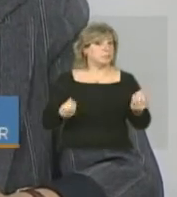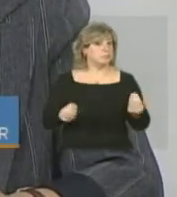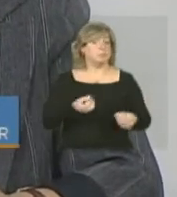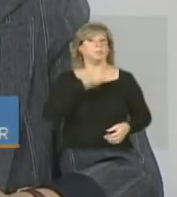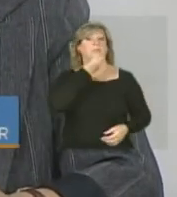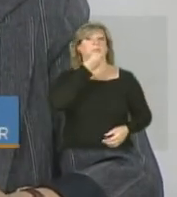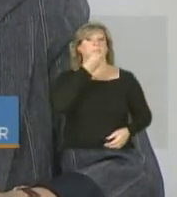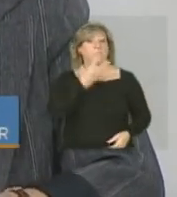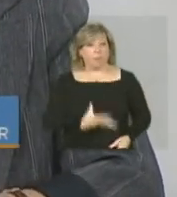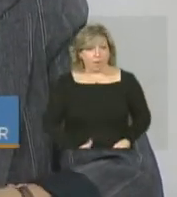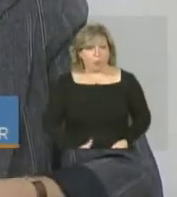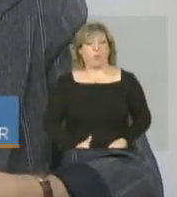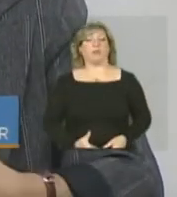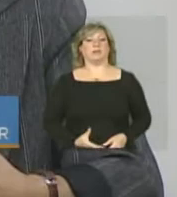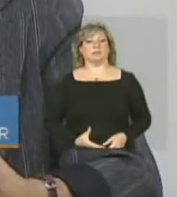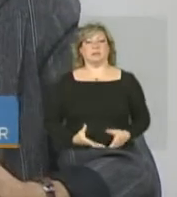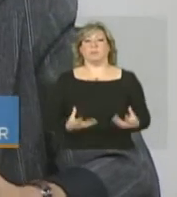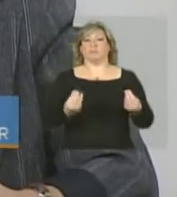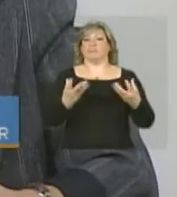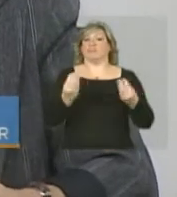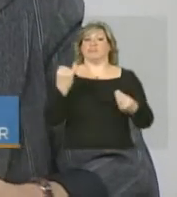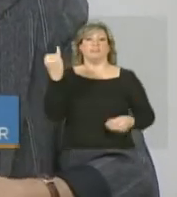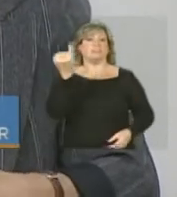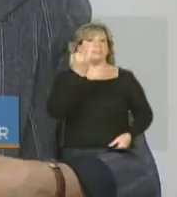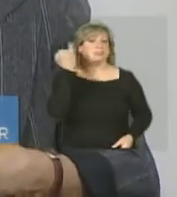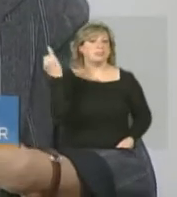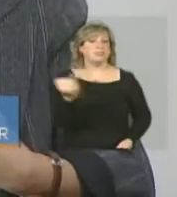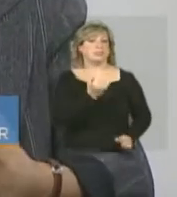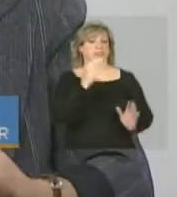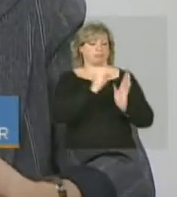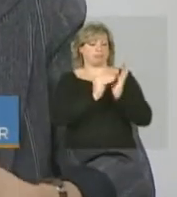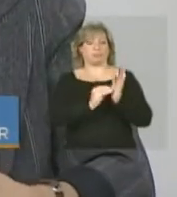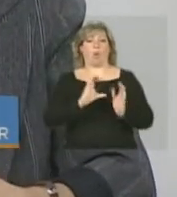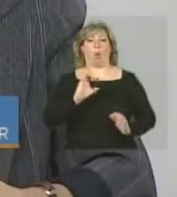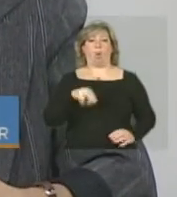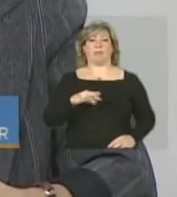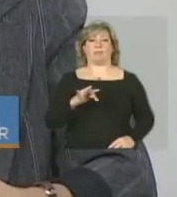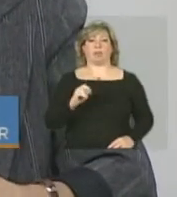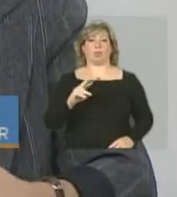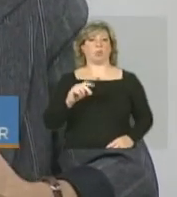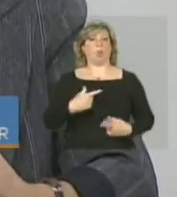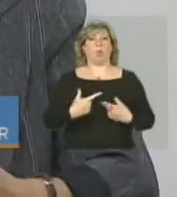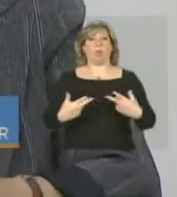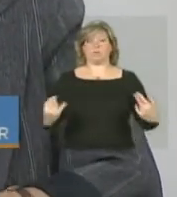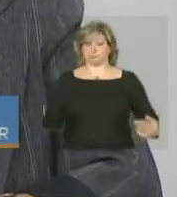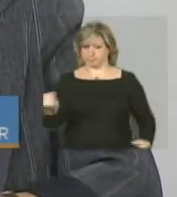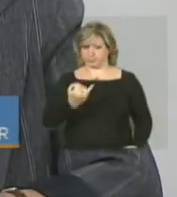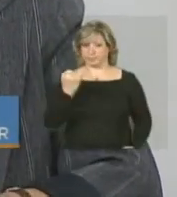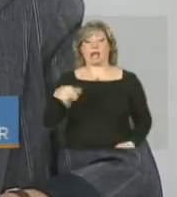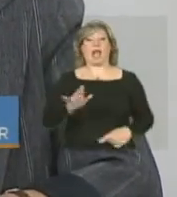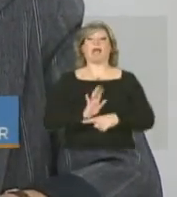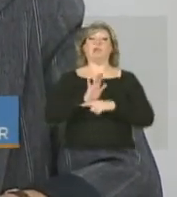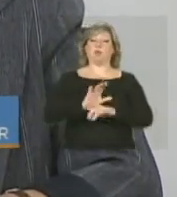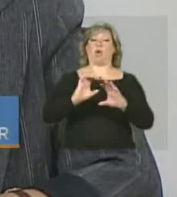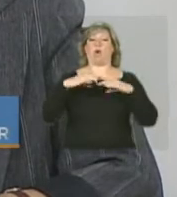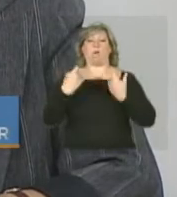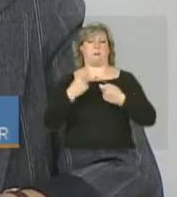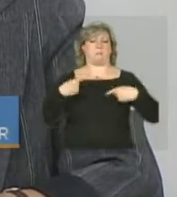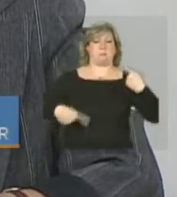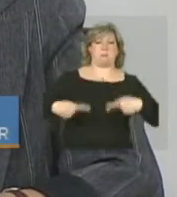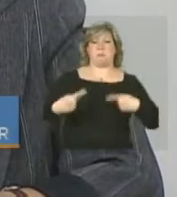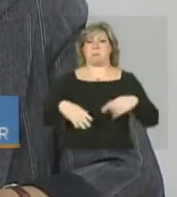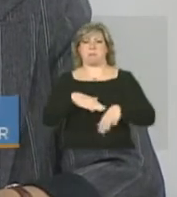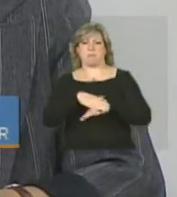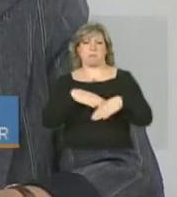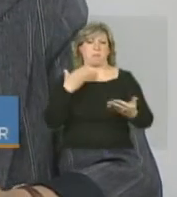boas, tem muito conteúdo, e elas é que permitem, então, que a conferência possa